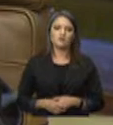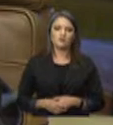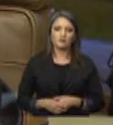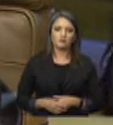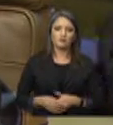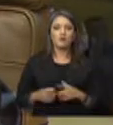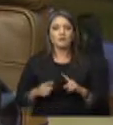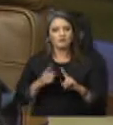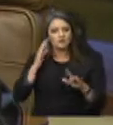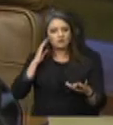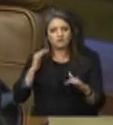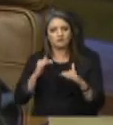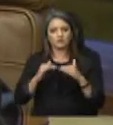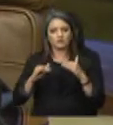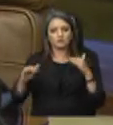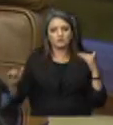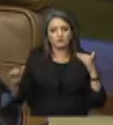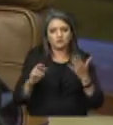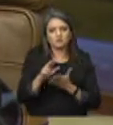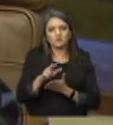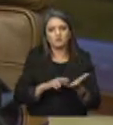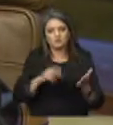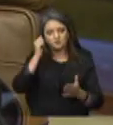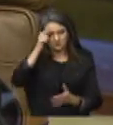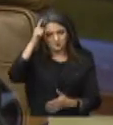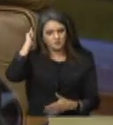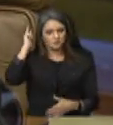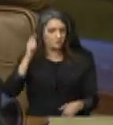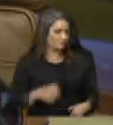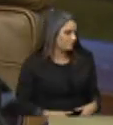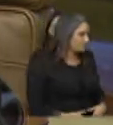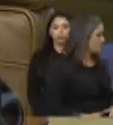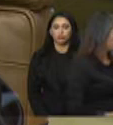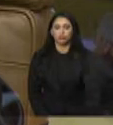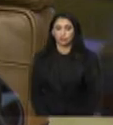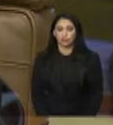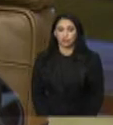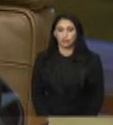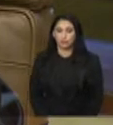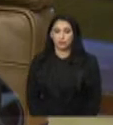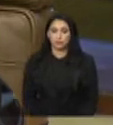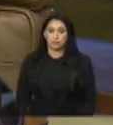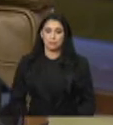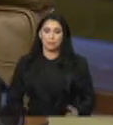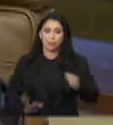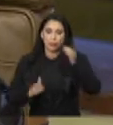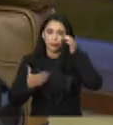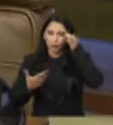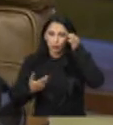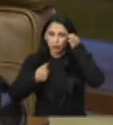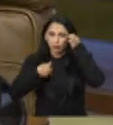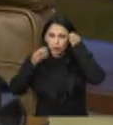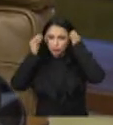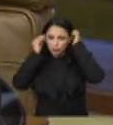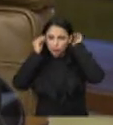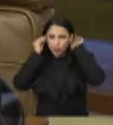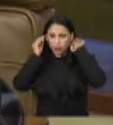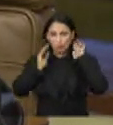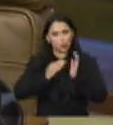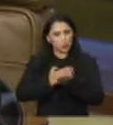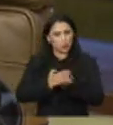improbidade administrativa podem ser aplicadas retroativamente e creio que para